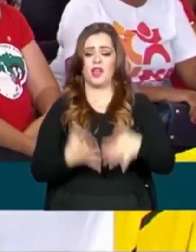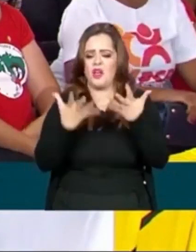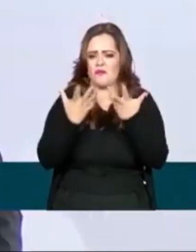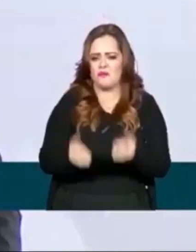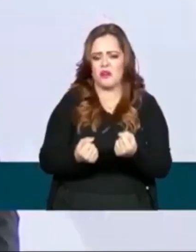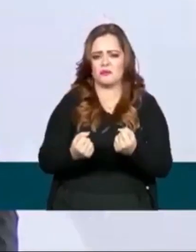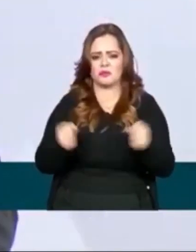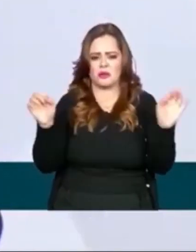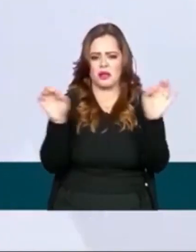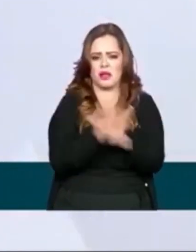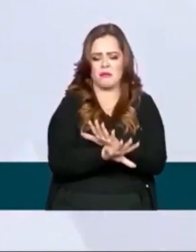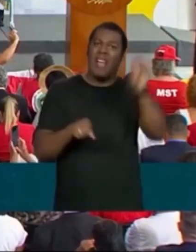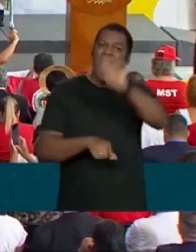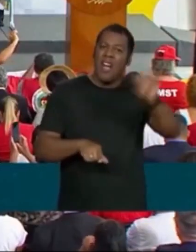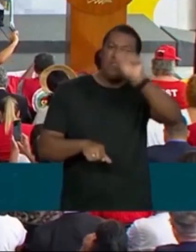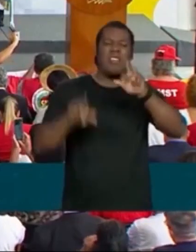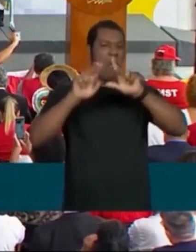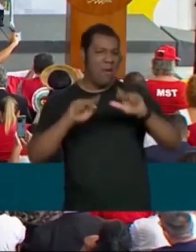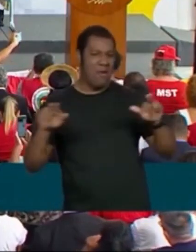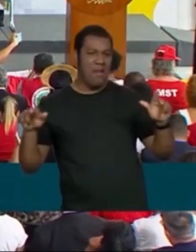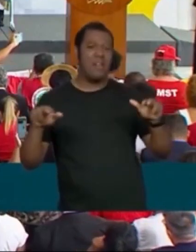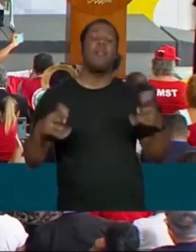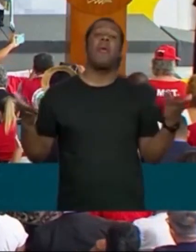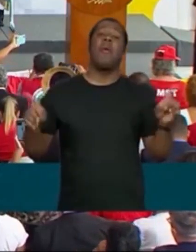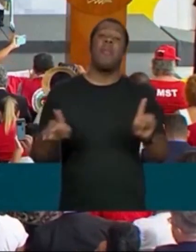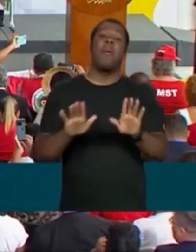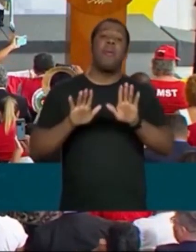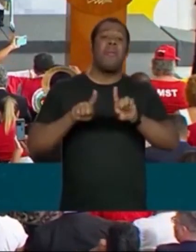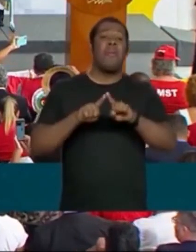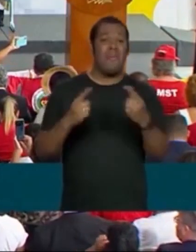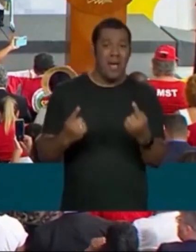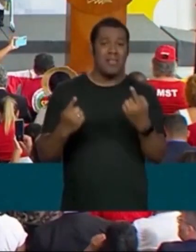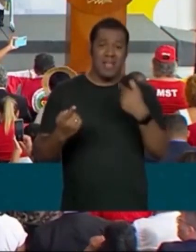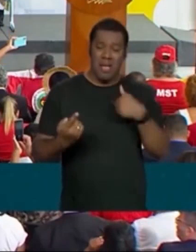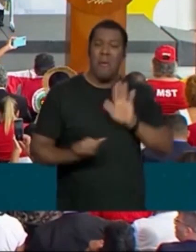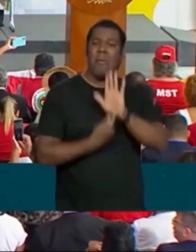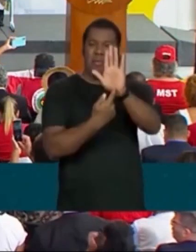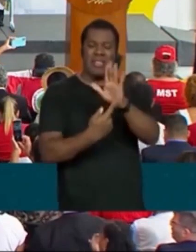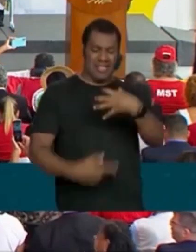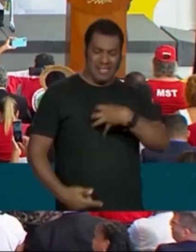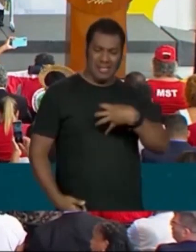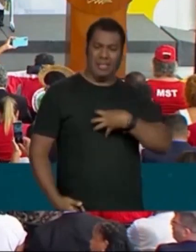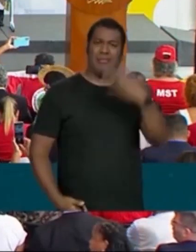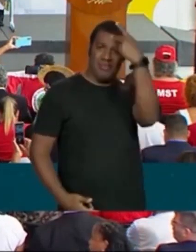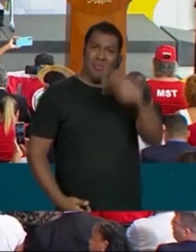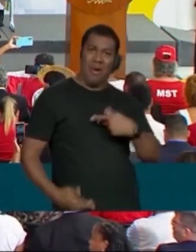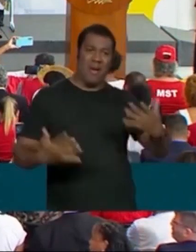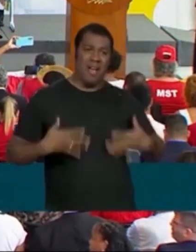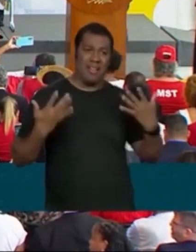Vamos derrotar o fascismo. Representantes de diversos movimentos sociais acompanharam de perto